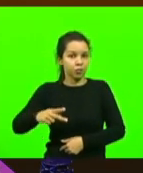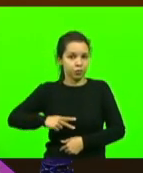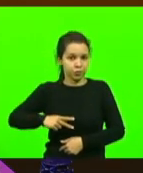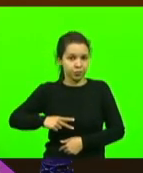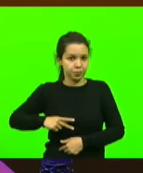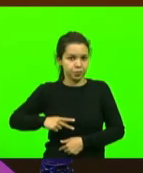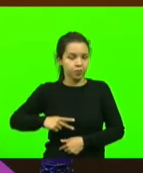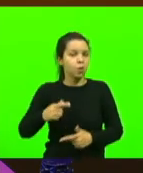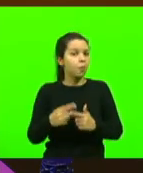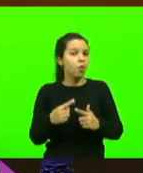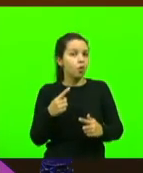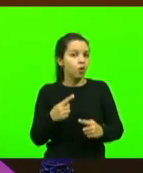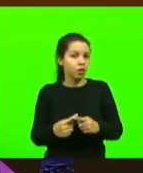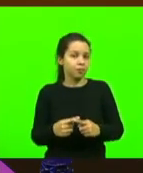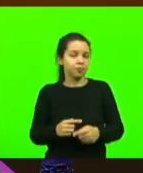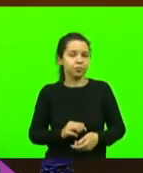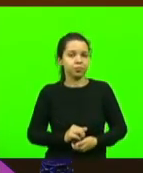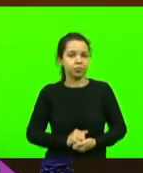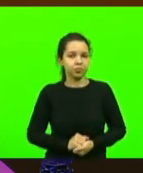isso